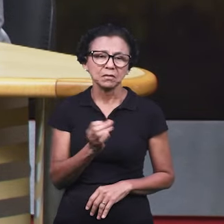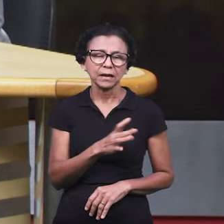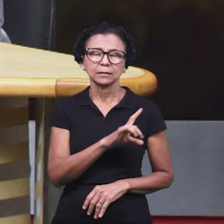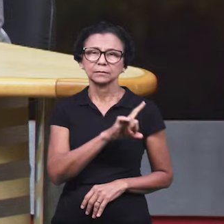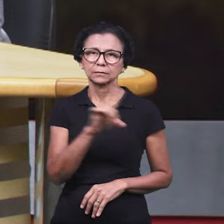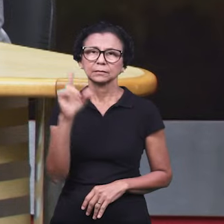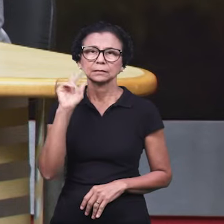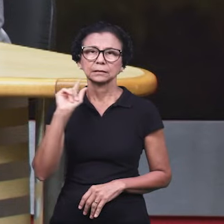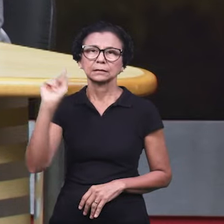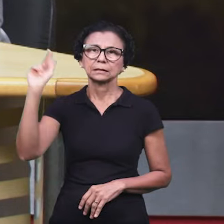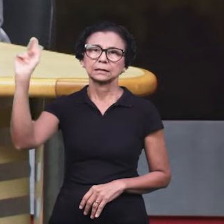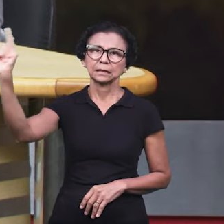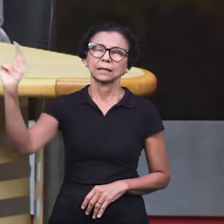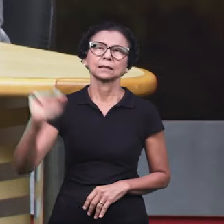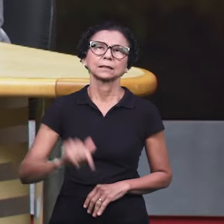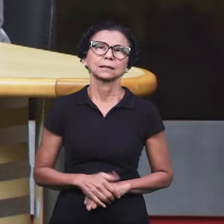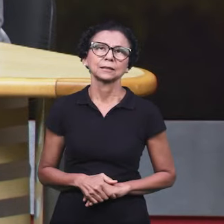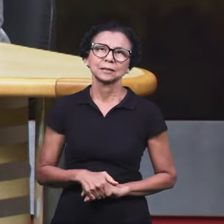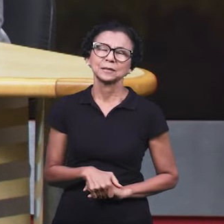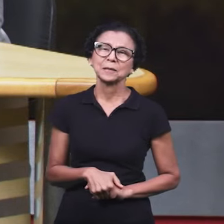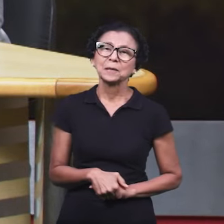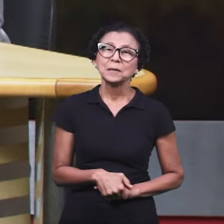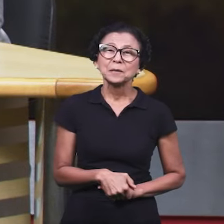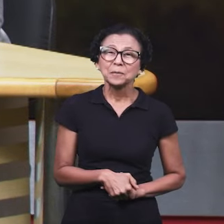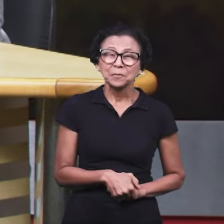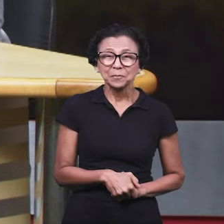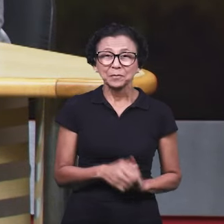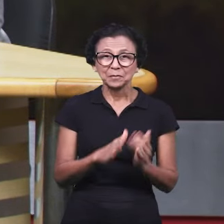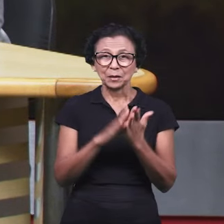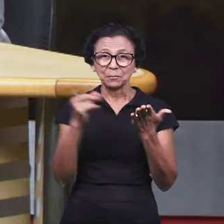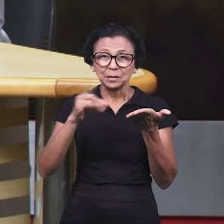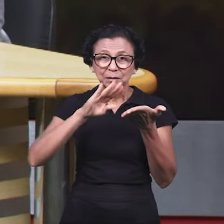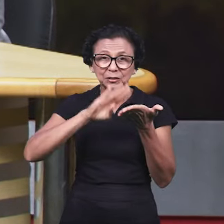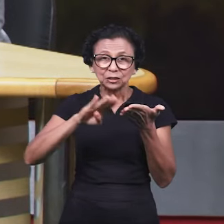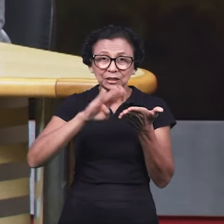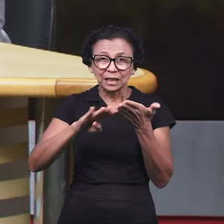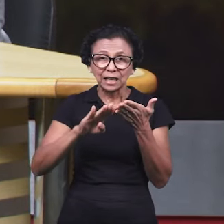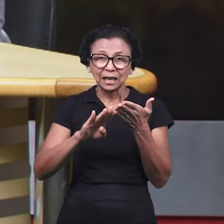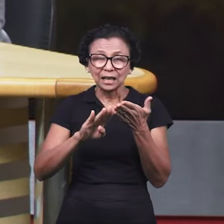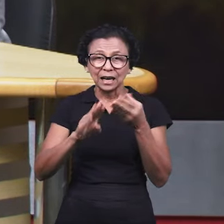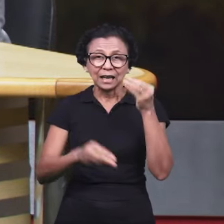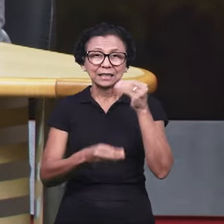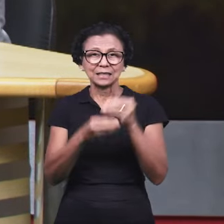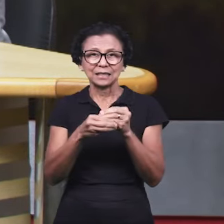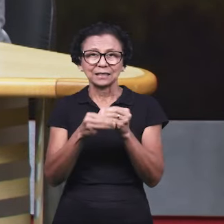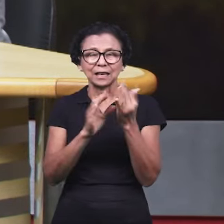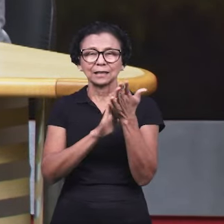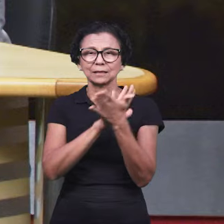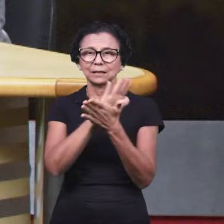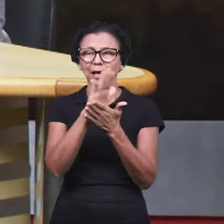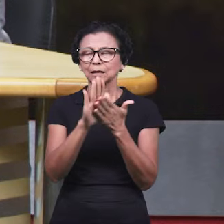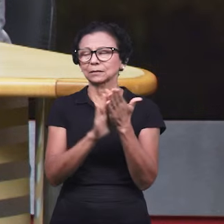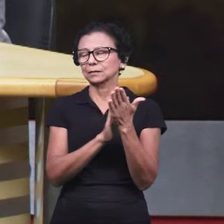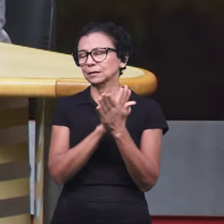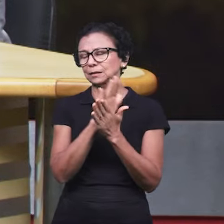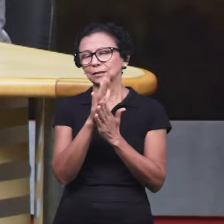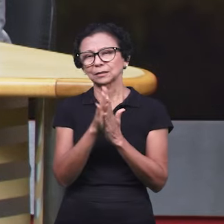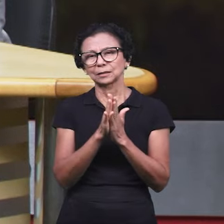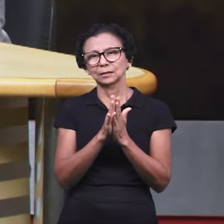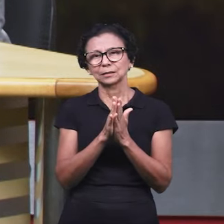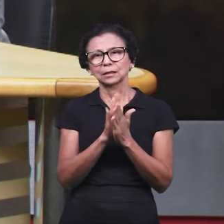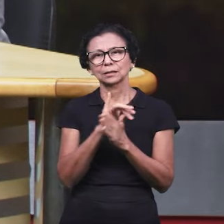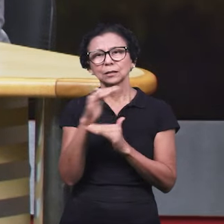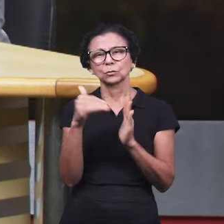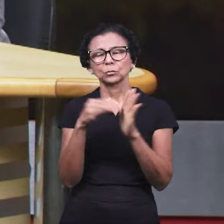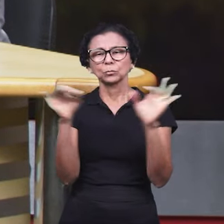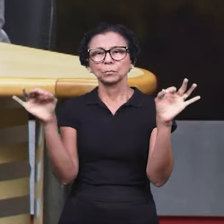é eterna e nenhum ti e uma vírgula podem ser tirados dela né daquilo que Foi estabelecido daquilo que Foi estabelecido